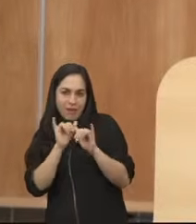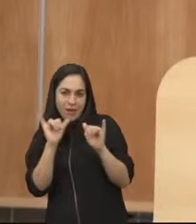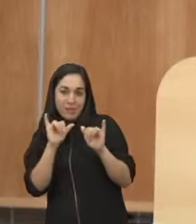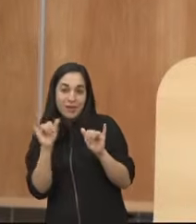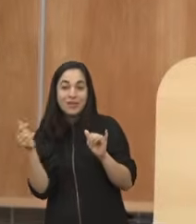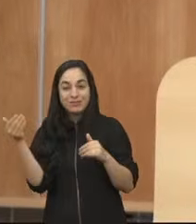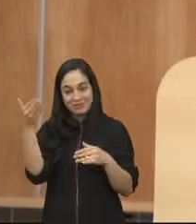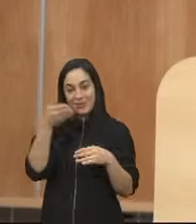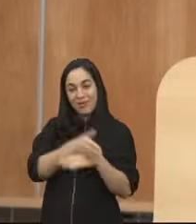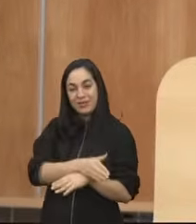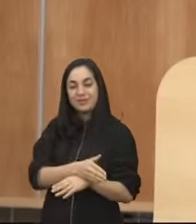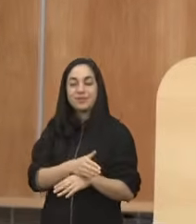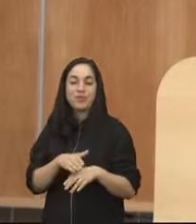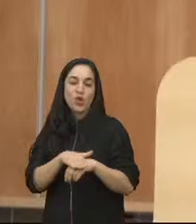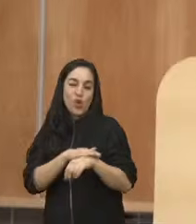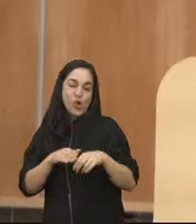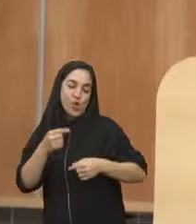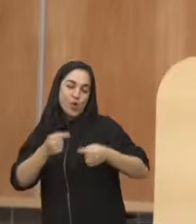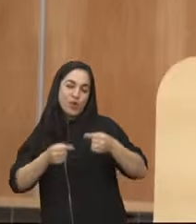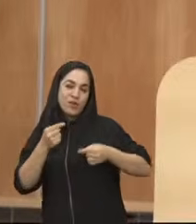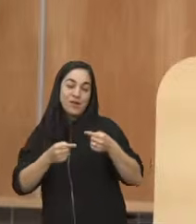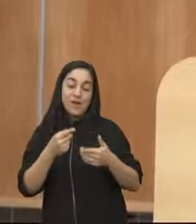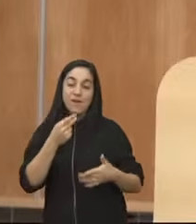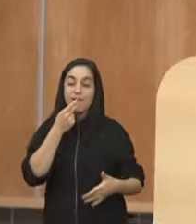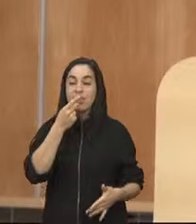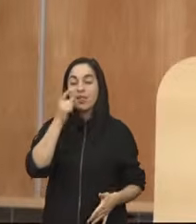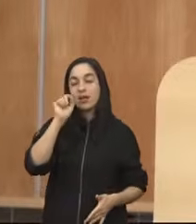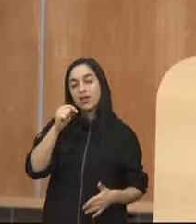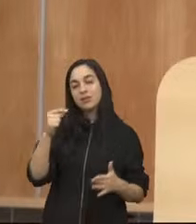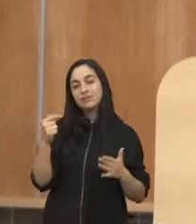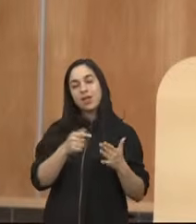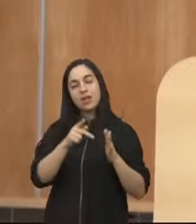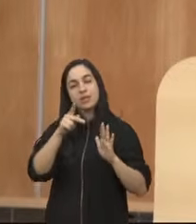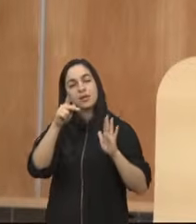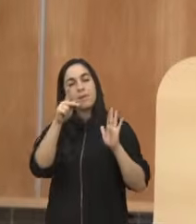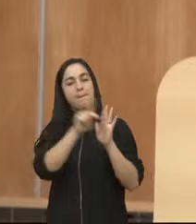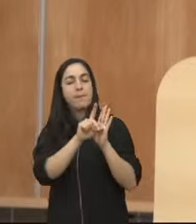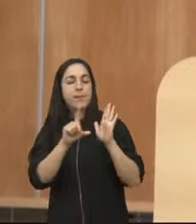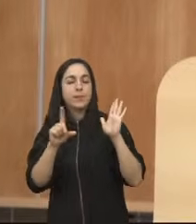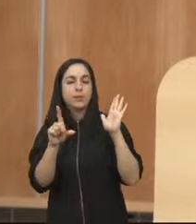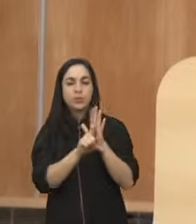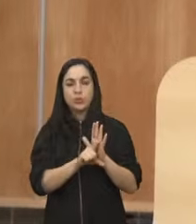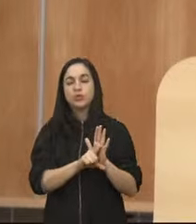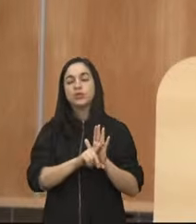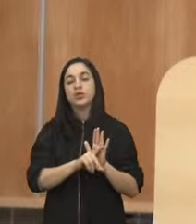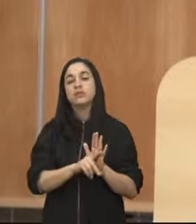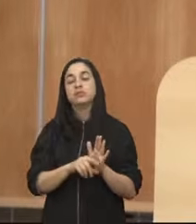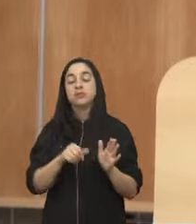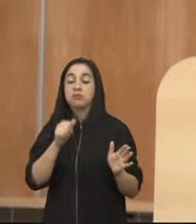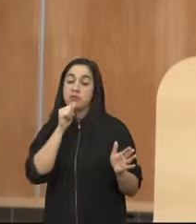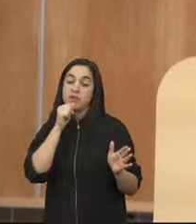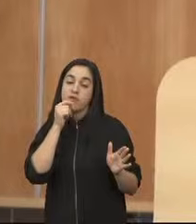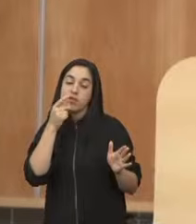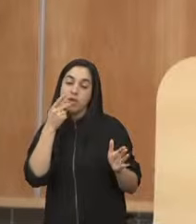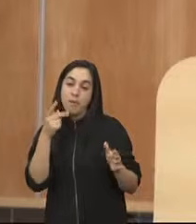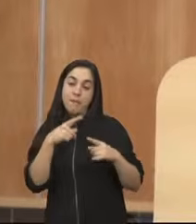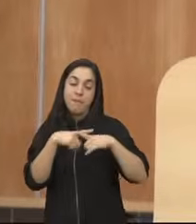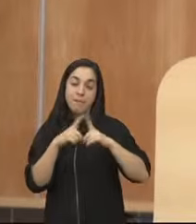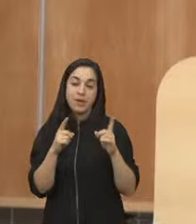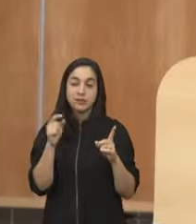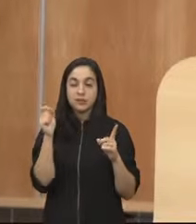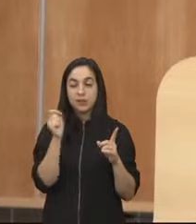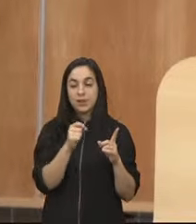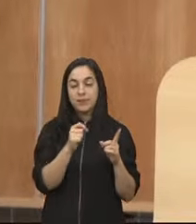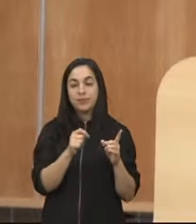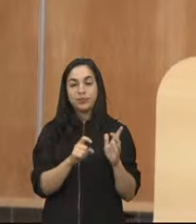aqui. Dizer que esse projeto, na verdade não foi falado aqui ainda, mas ele vai